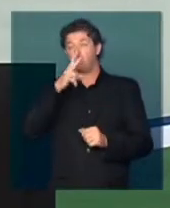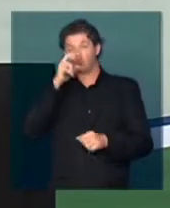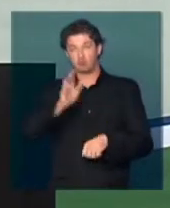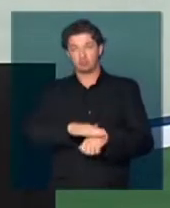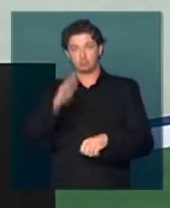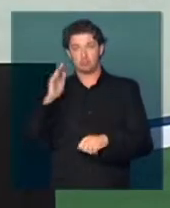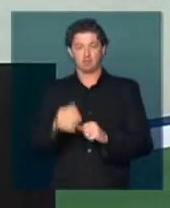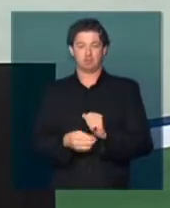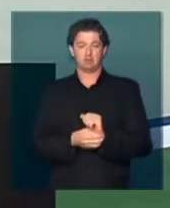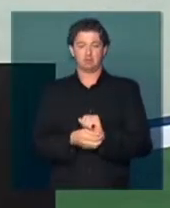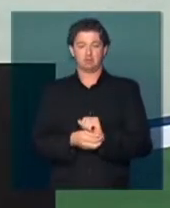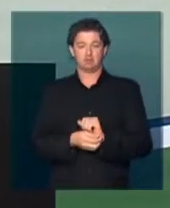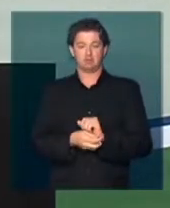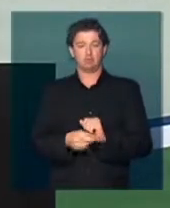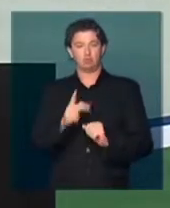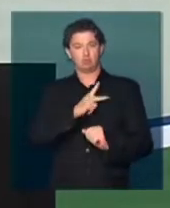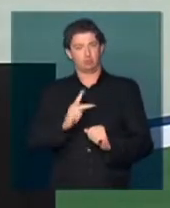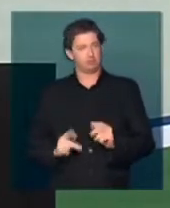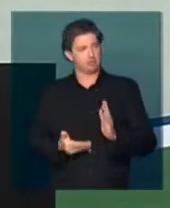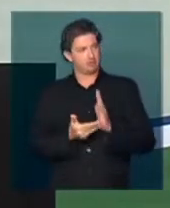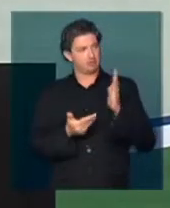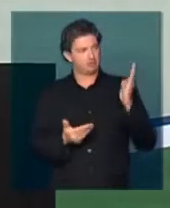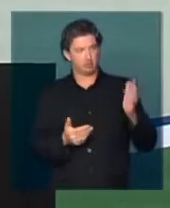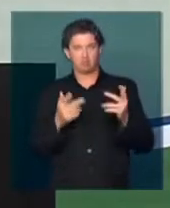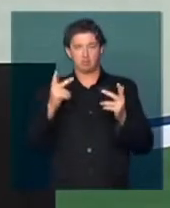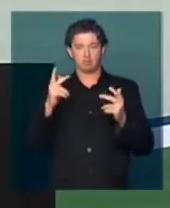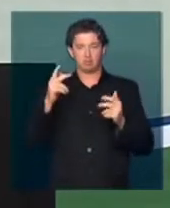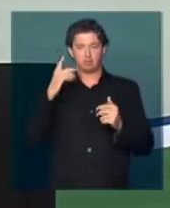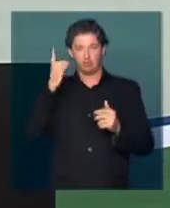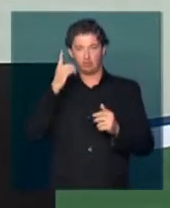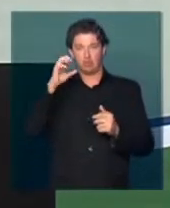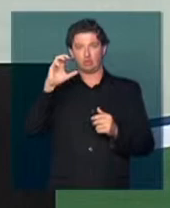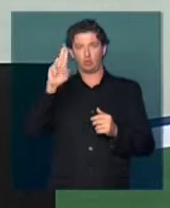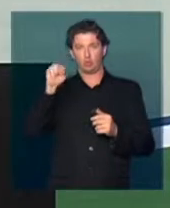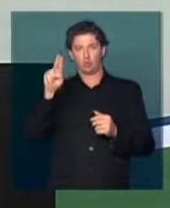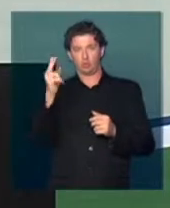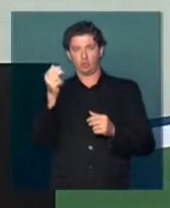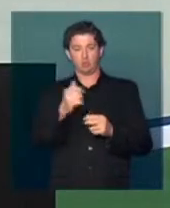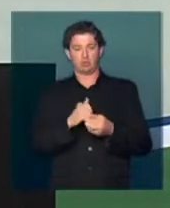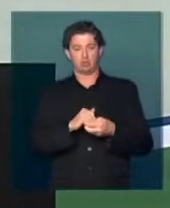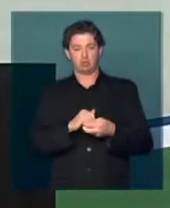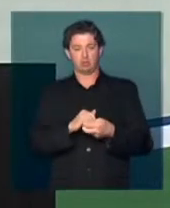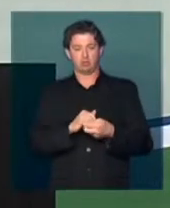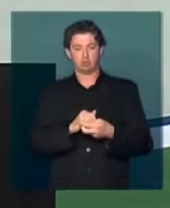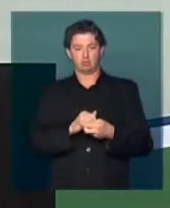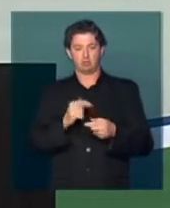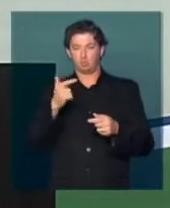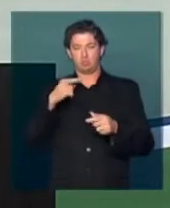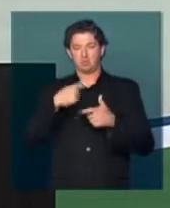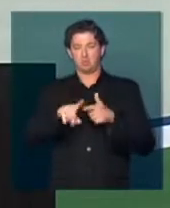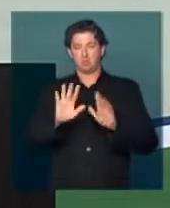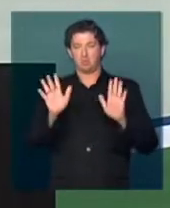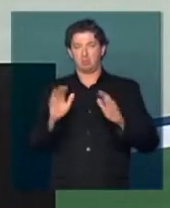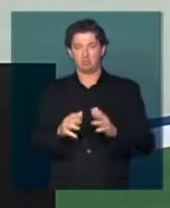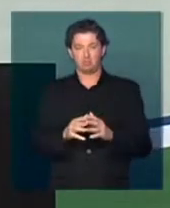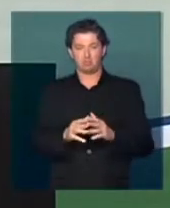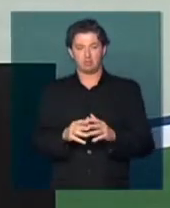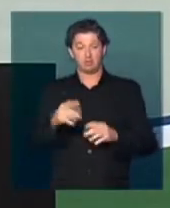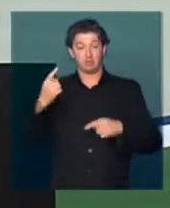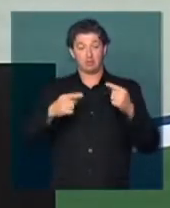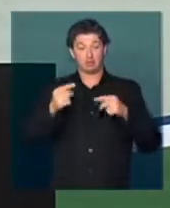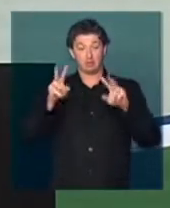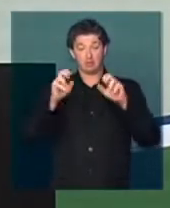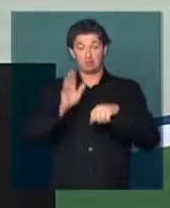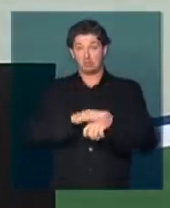força, exatamente num presidente da casa como Eduardo Cunha, que não tem nenhum pingo de problema em debater